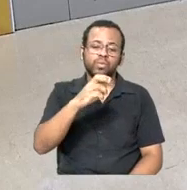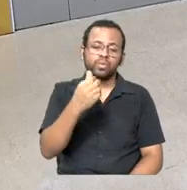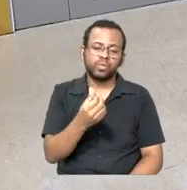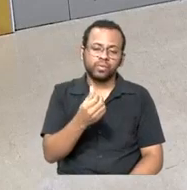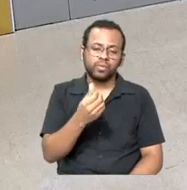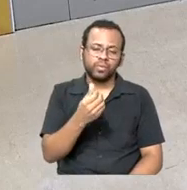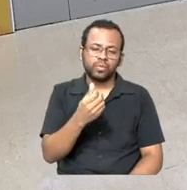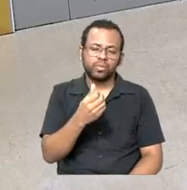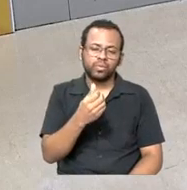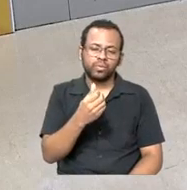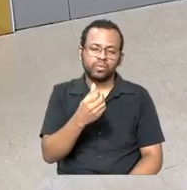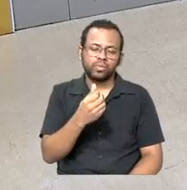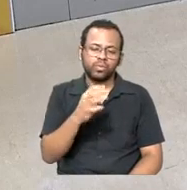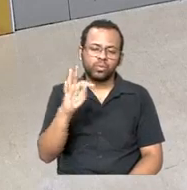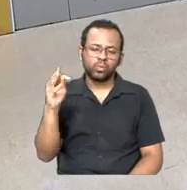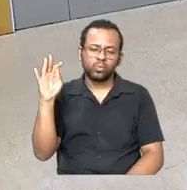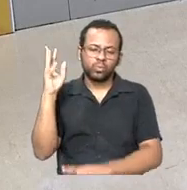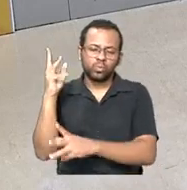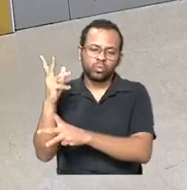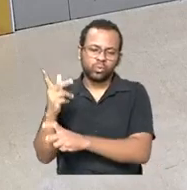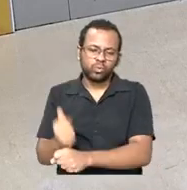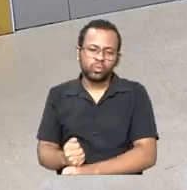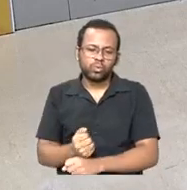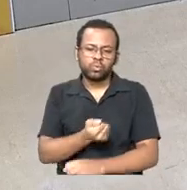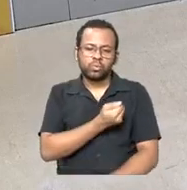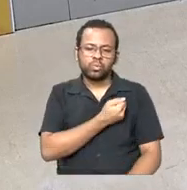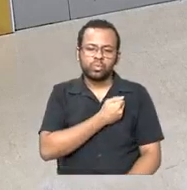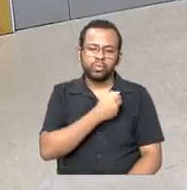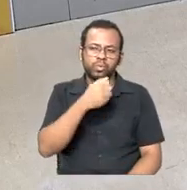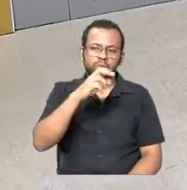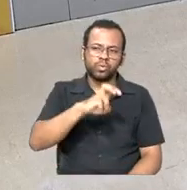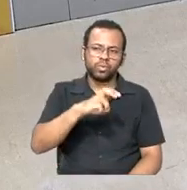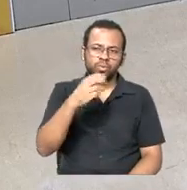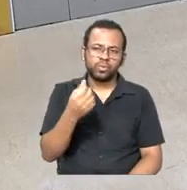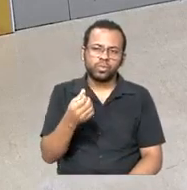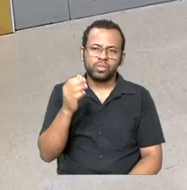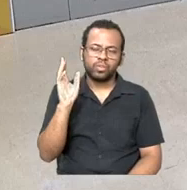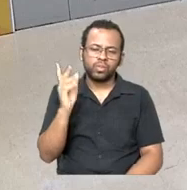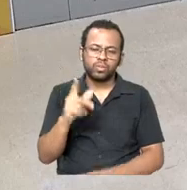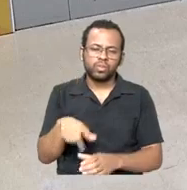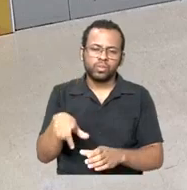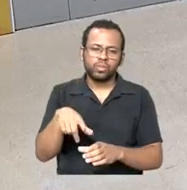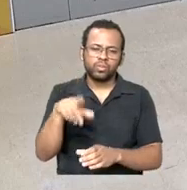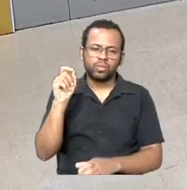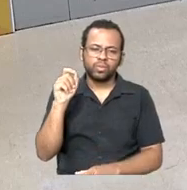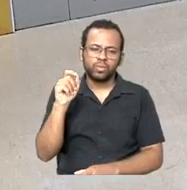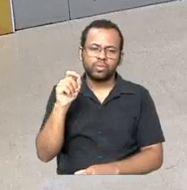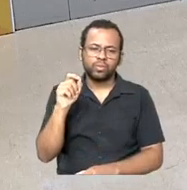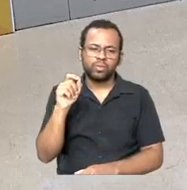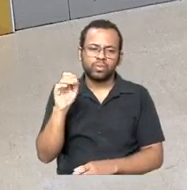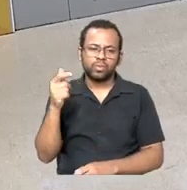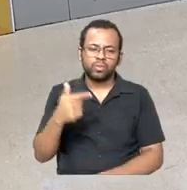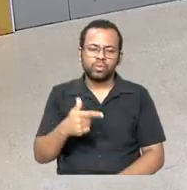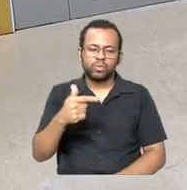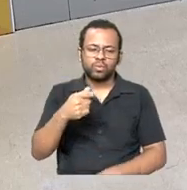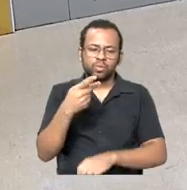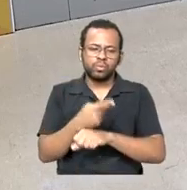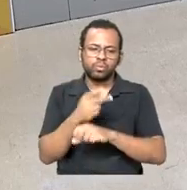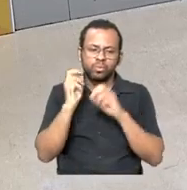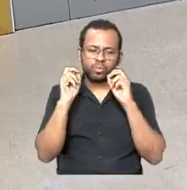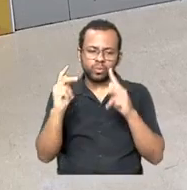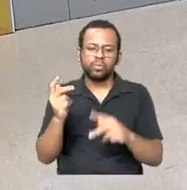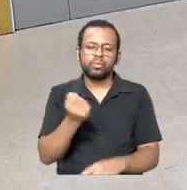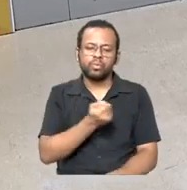Agora sim tudo revisado 56 foi a última bolachada esse é o nosso segundo prêmio tá